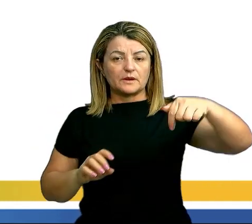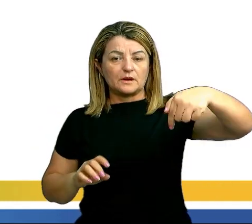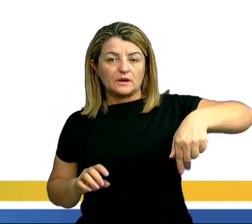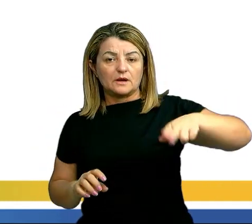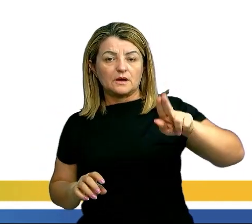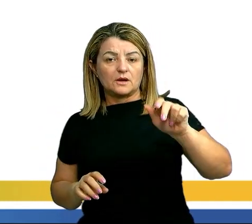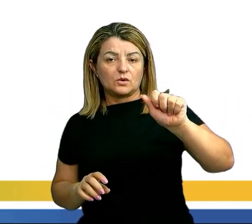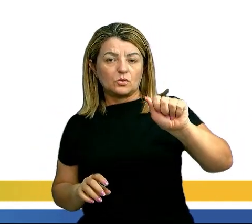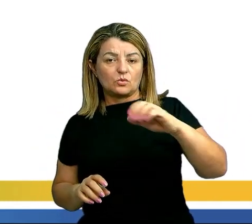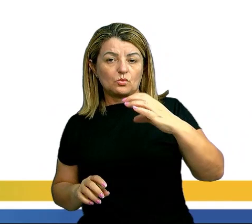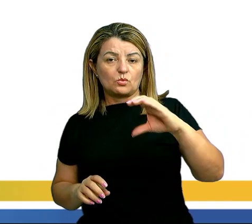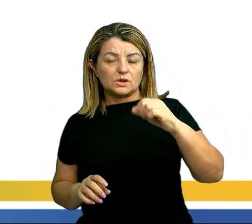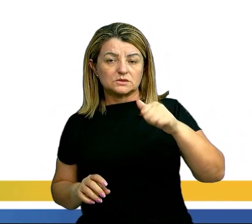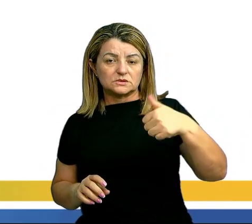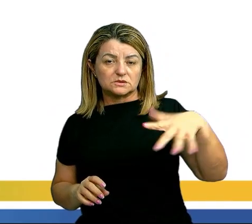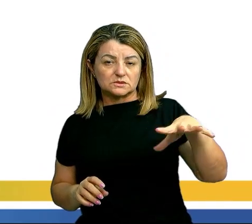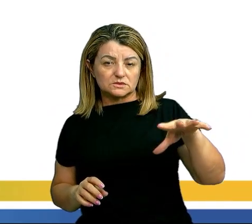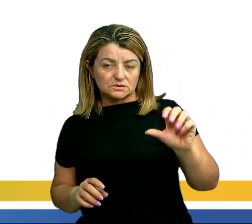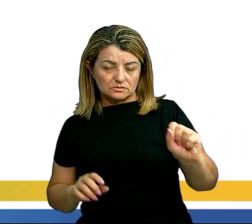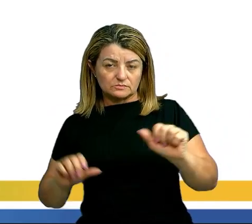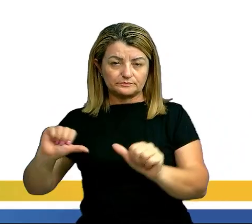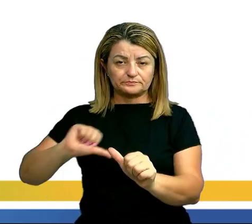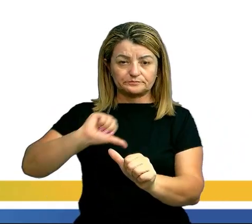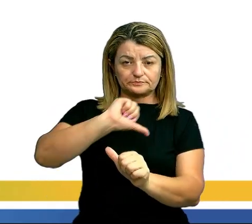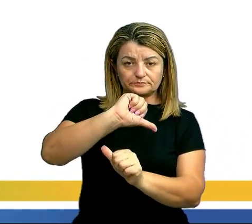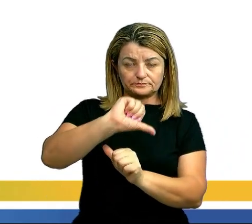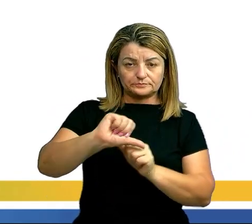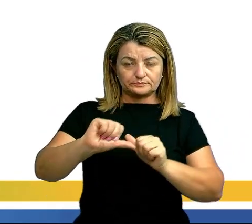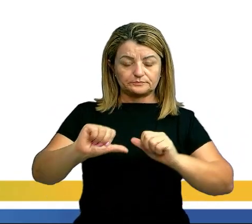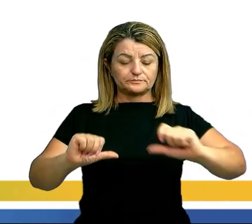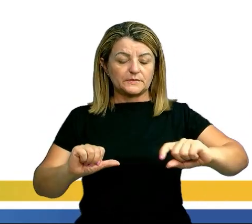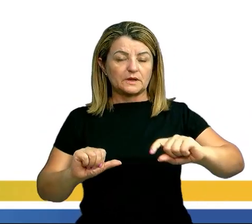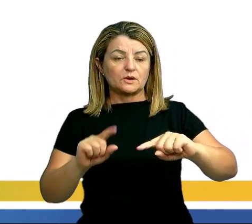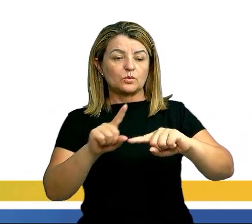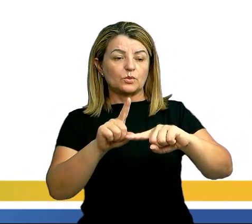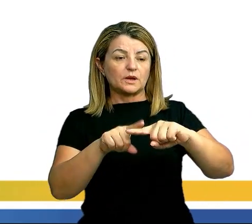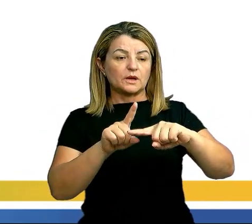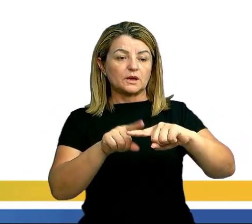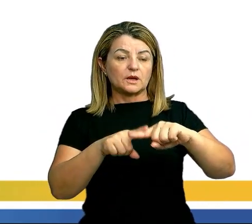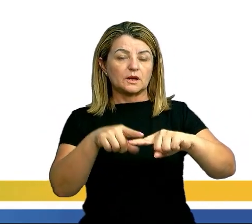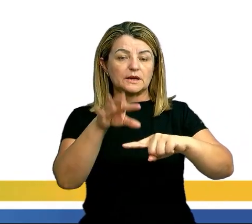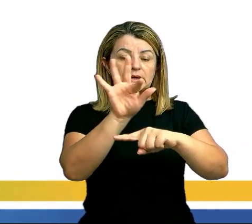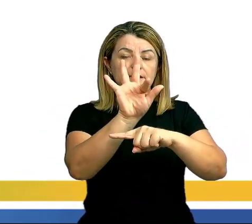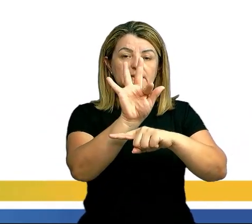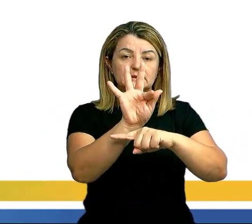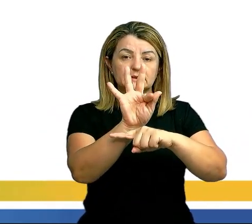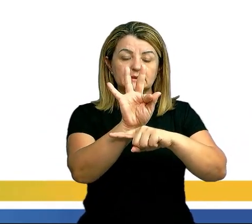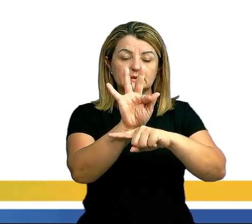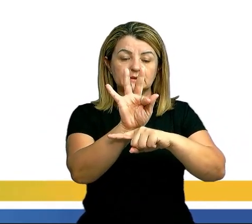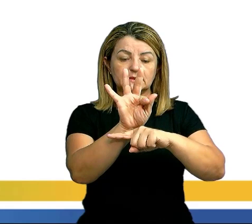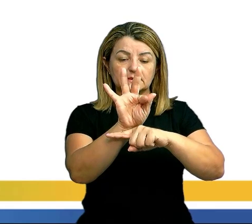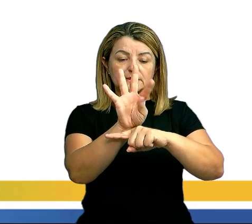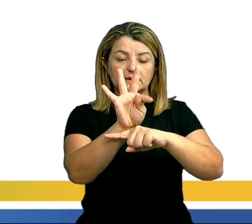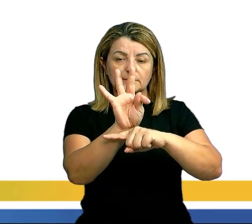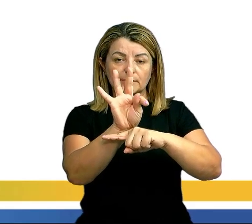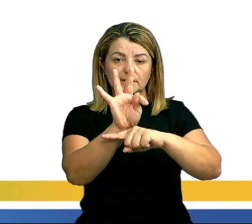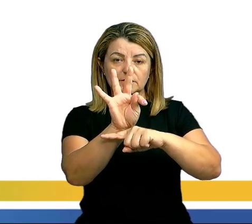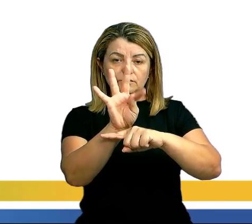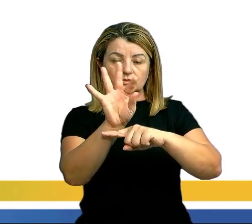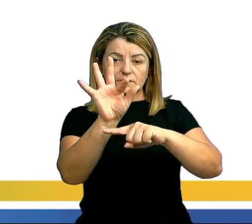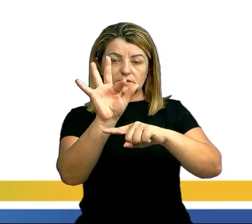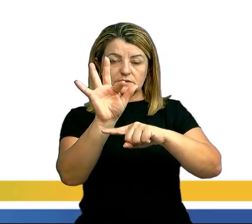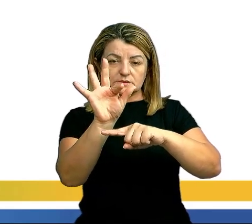as escalas Celsius e Fahrenheit ela é dada pela temperatura Celsius dividido por 5, que é igual à temperatura Fahrenheit